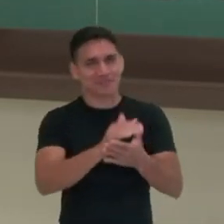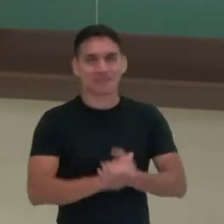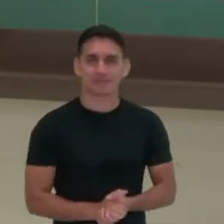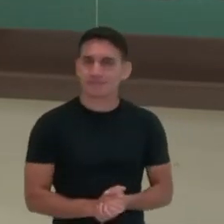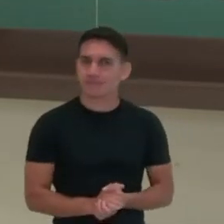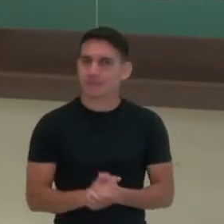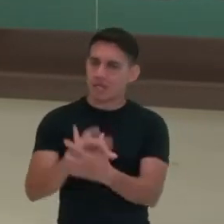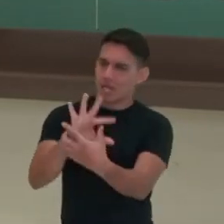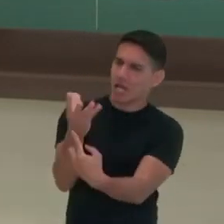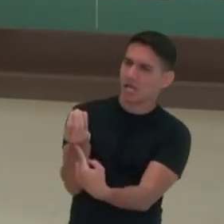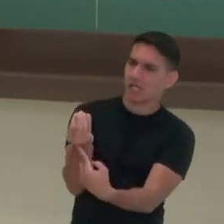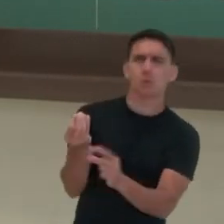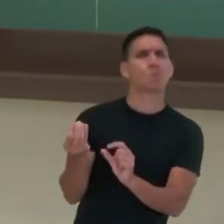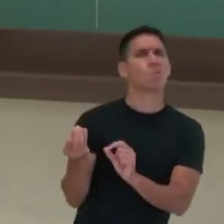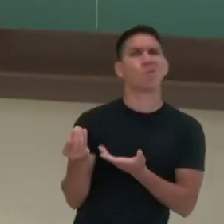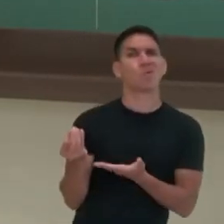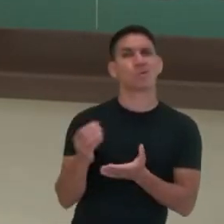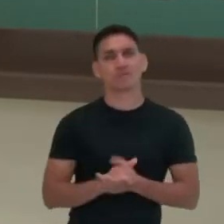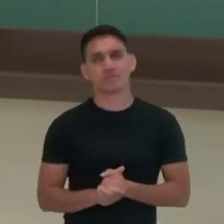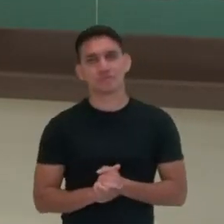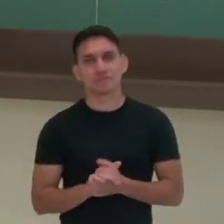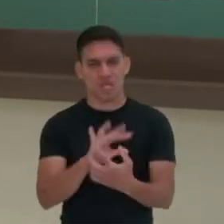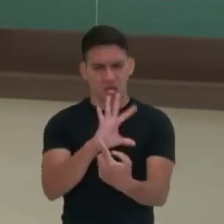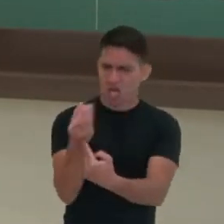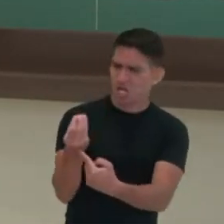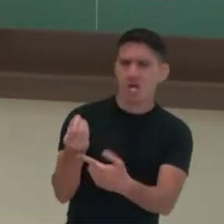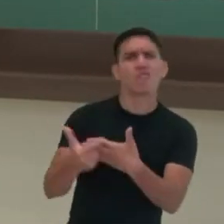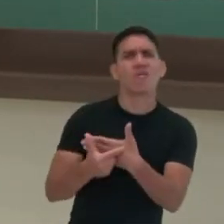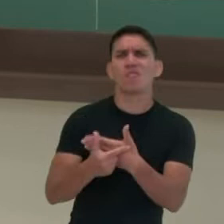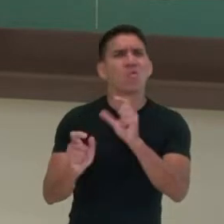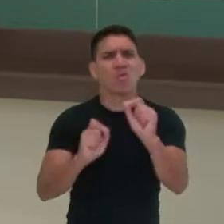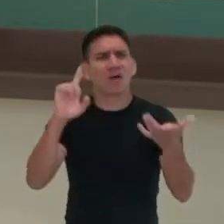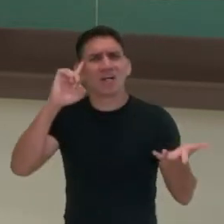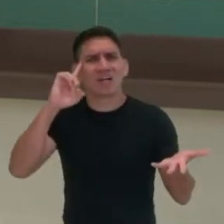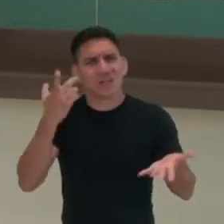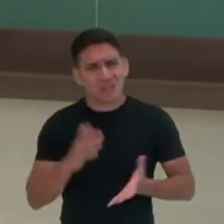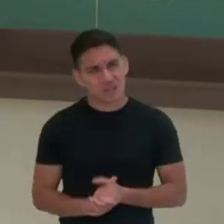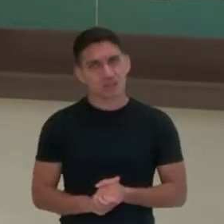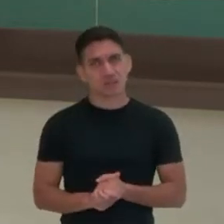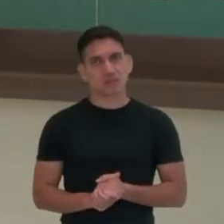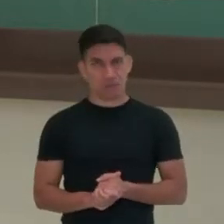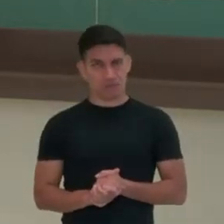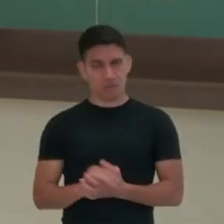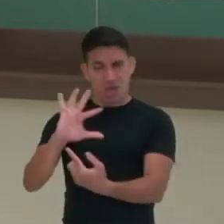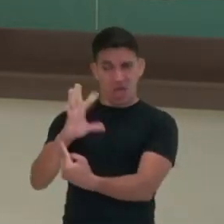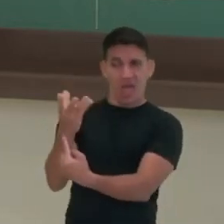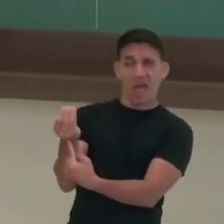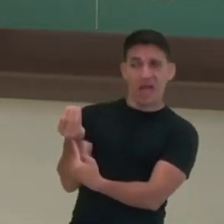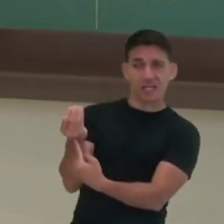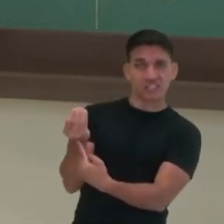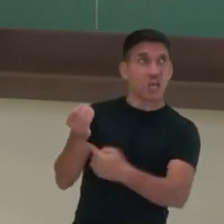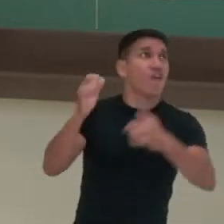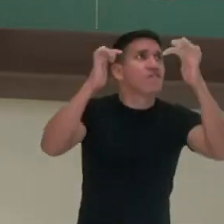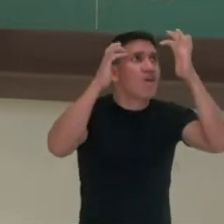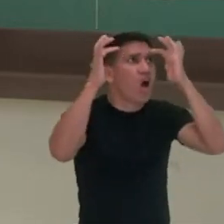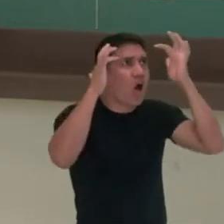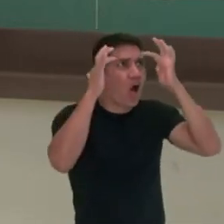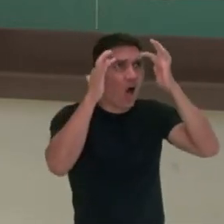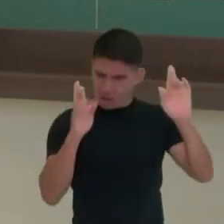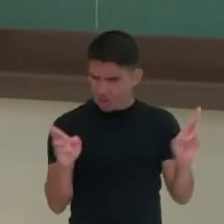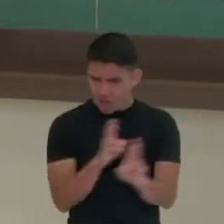O que é arte? Qual é o papel da arte em seu dia a dia? Existe alguma relação entre arte